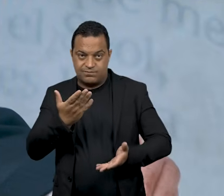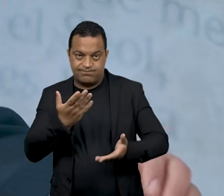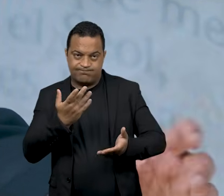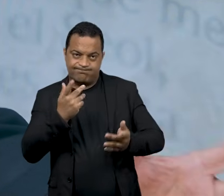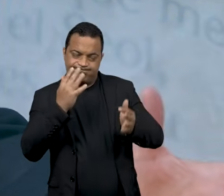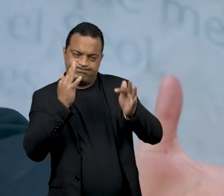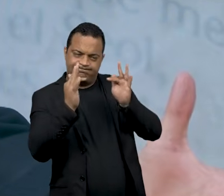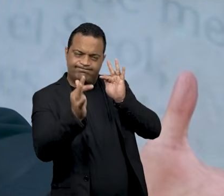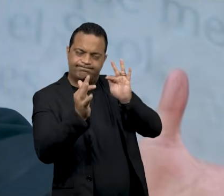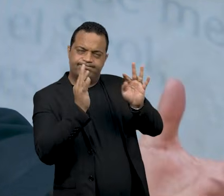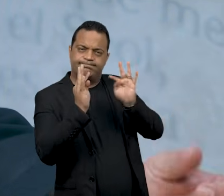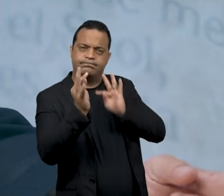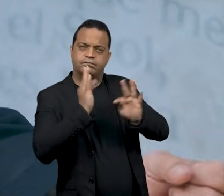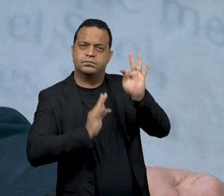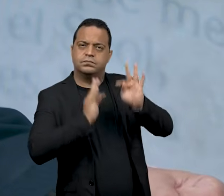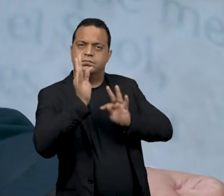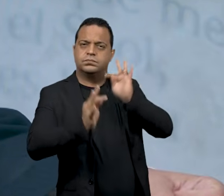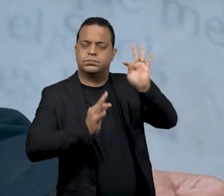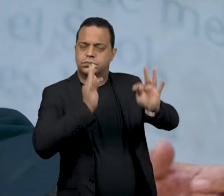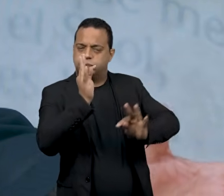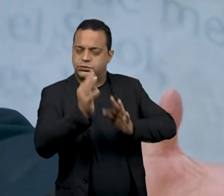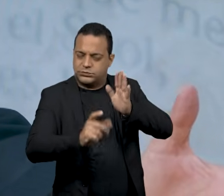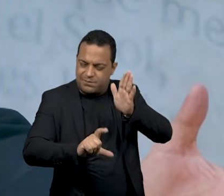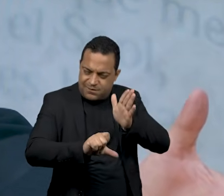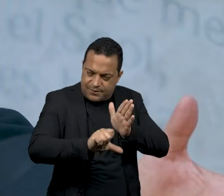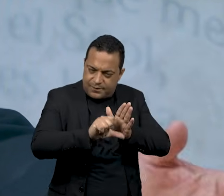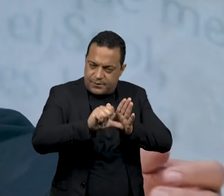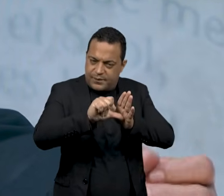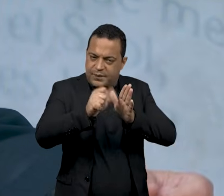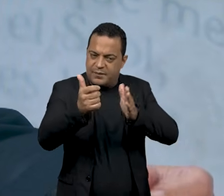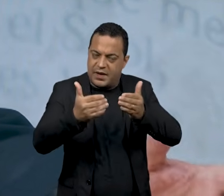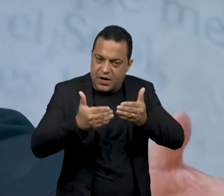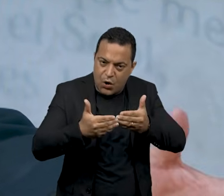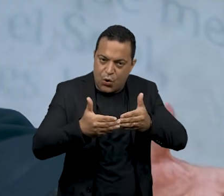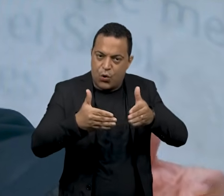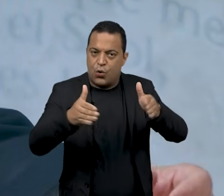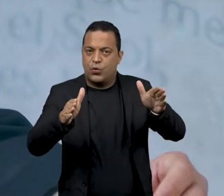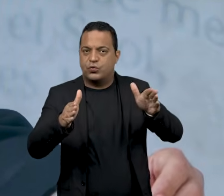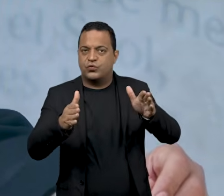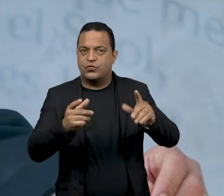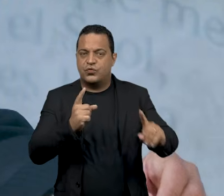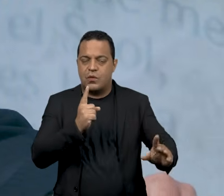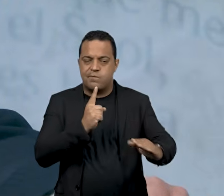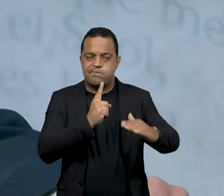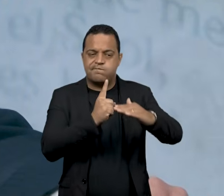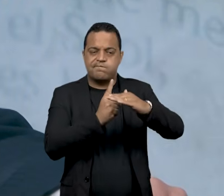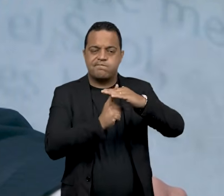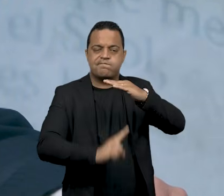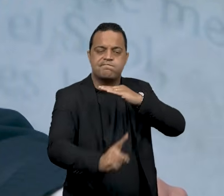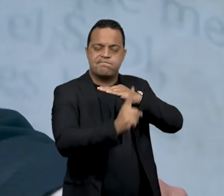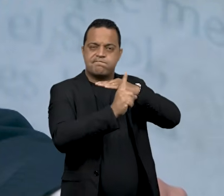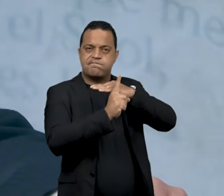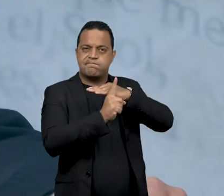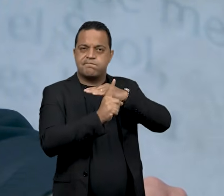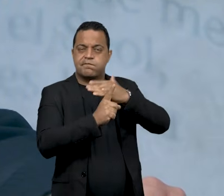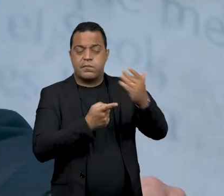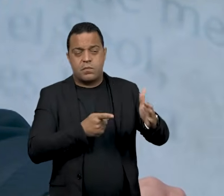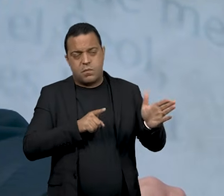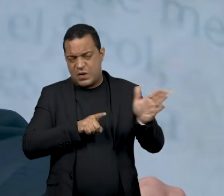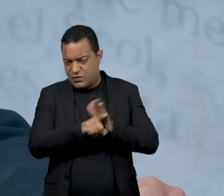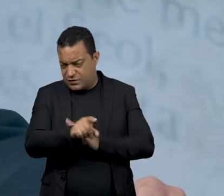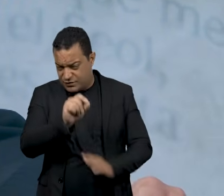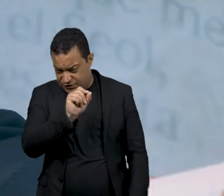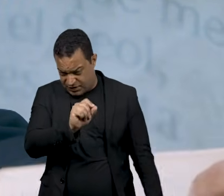ela conversava com um cliente pela primeira vez, com um paciente pela primeira vez, na primeira consulta, ela perguntava